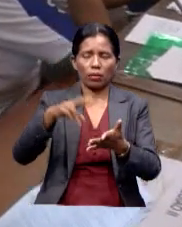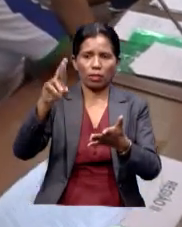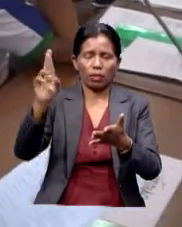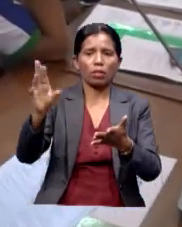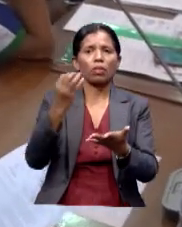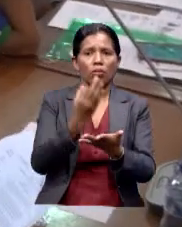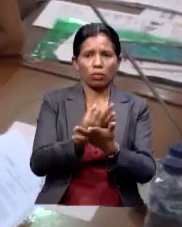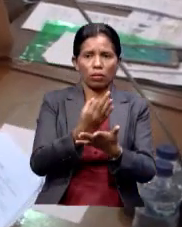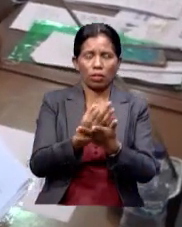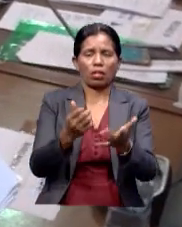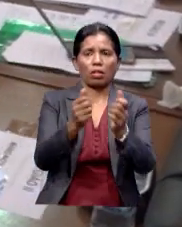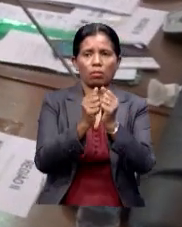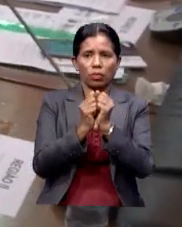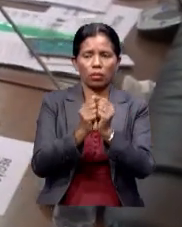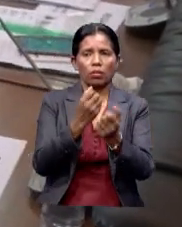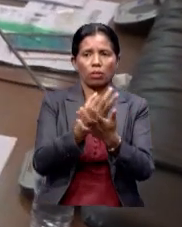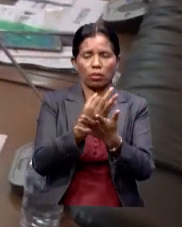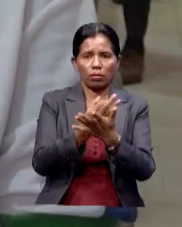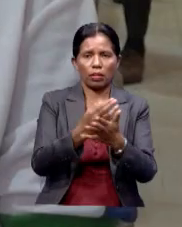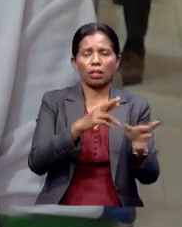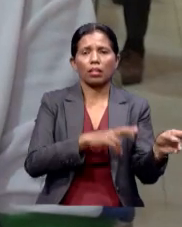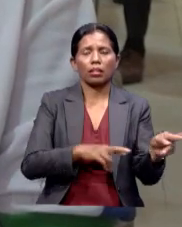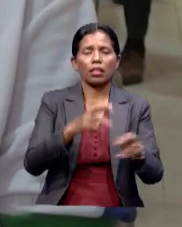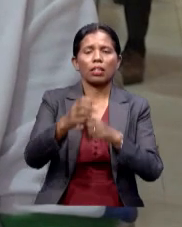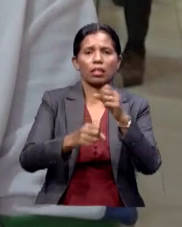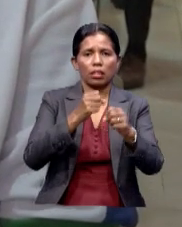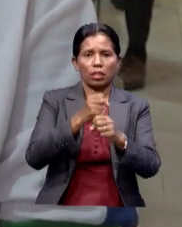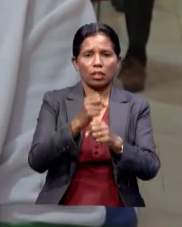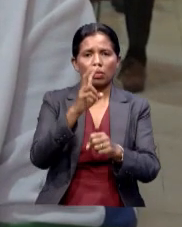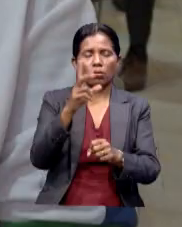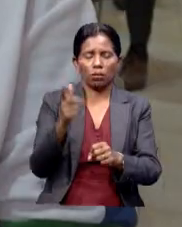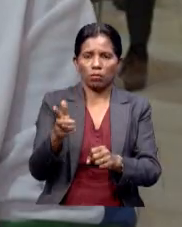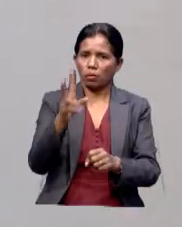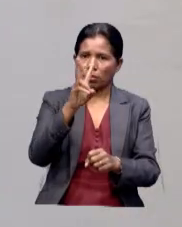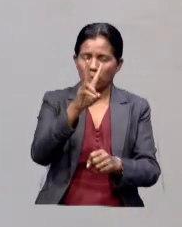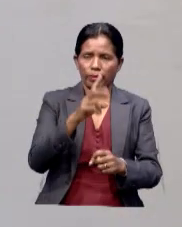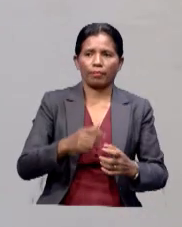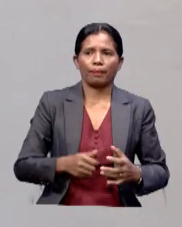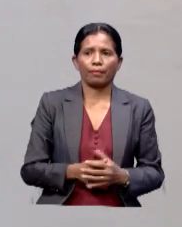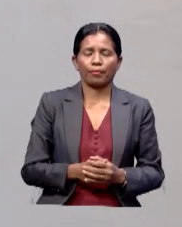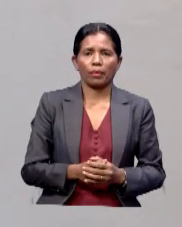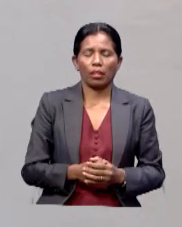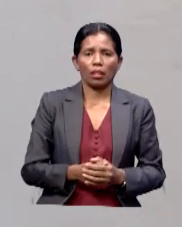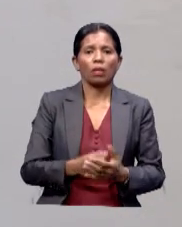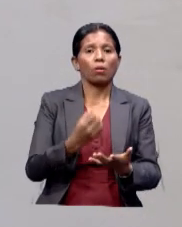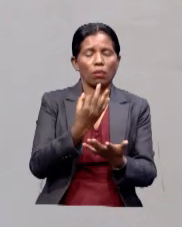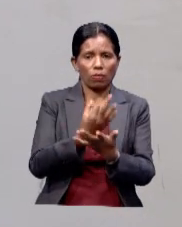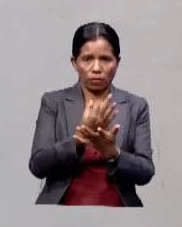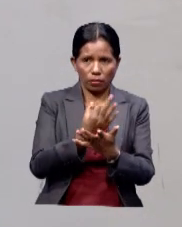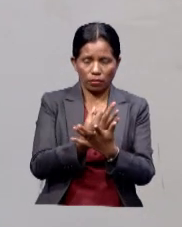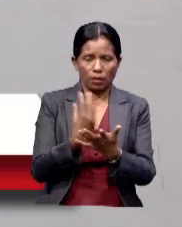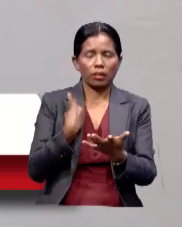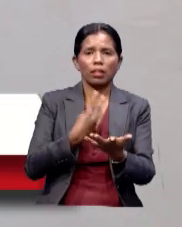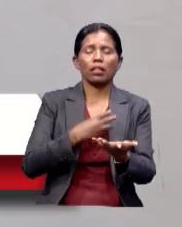fundo ne hamuto com orçamento retificativo tineringrua rua nulo resingrua. Osan nebe que ita tau